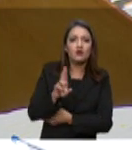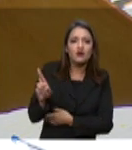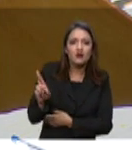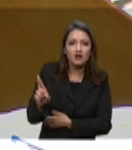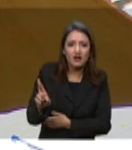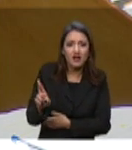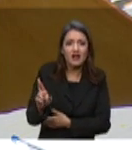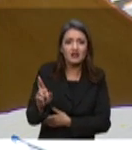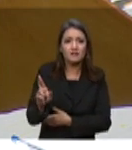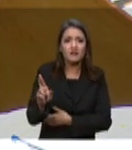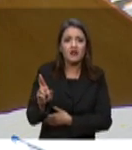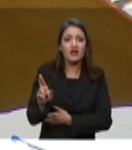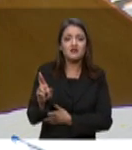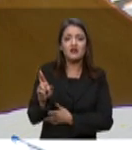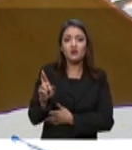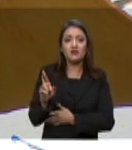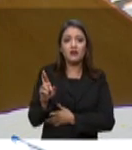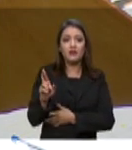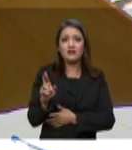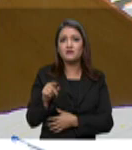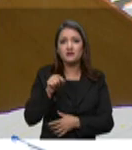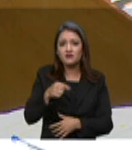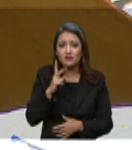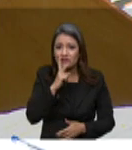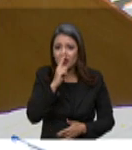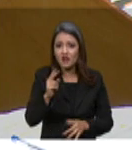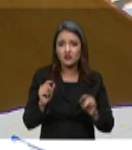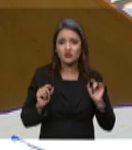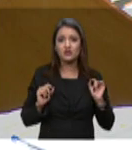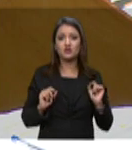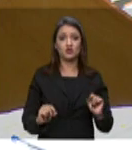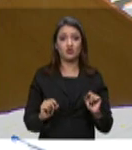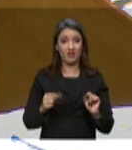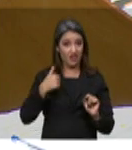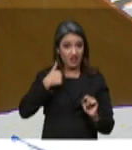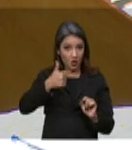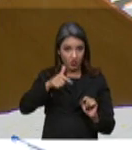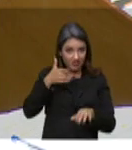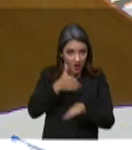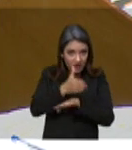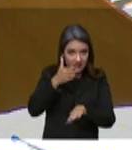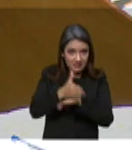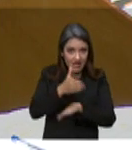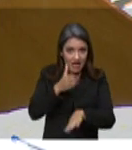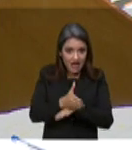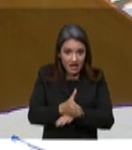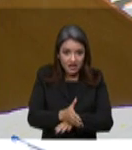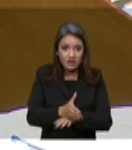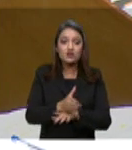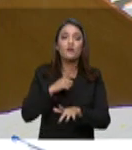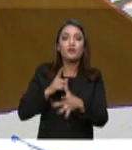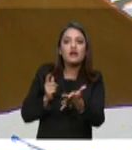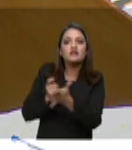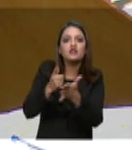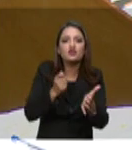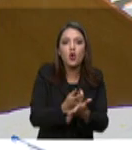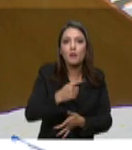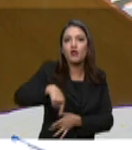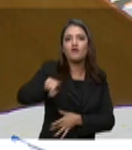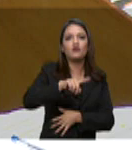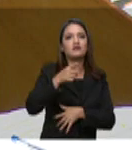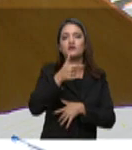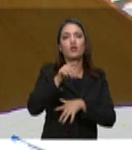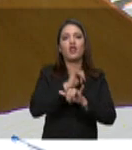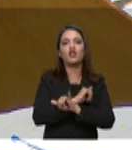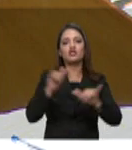quilo quilo de papelão você acha que eu não tinha acesso essas licitações que vocês não colocam em